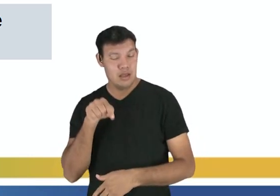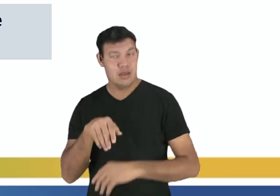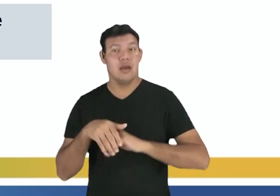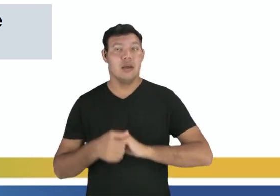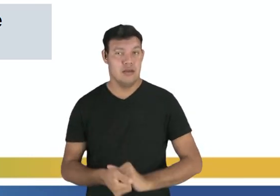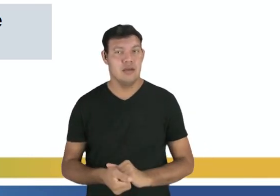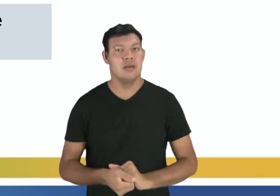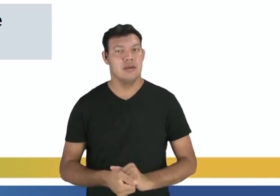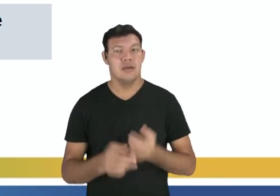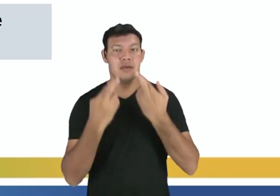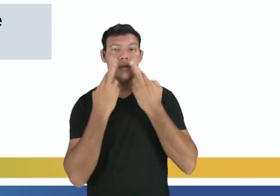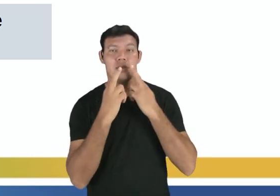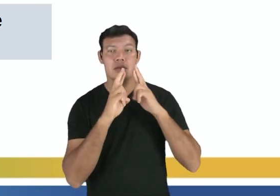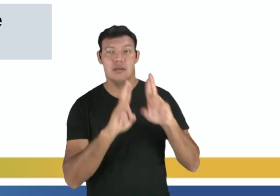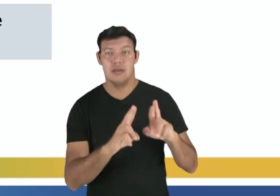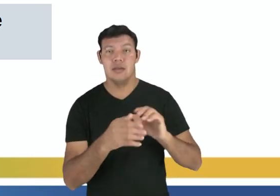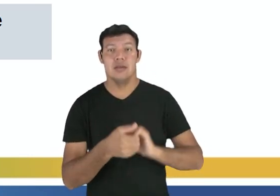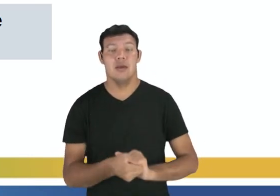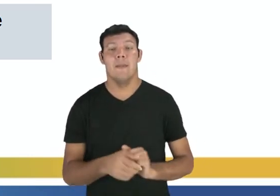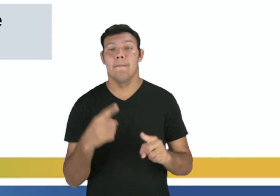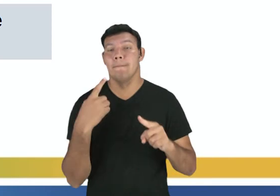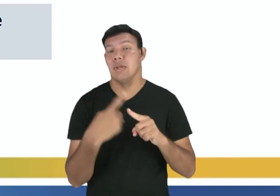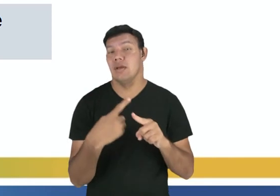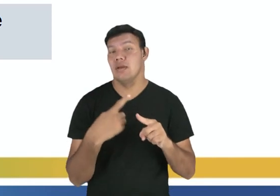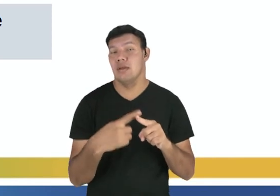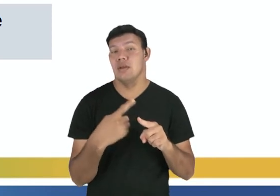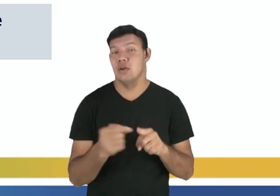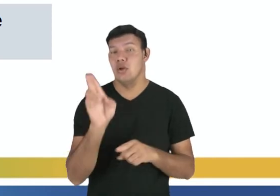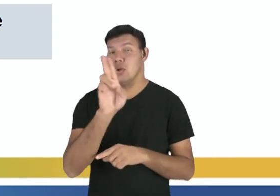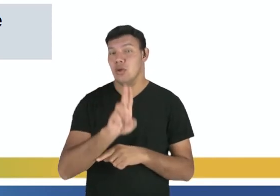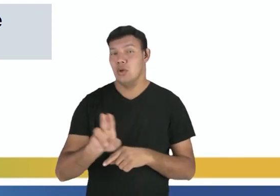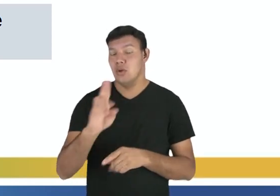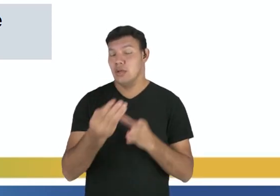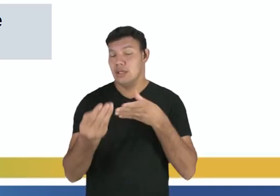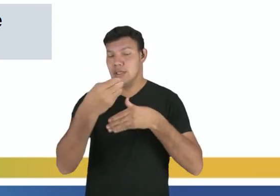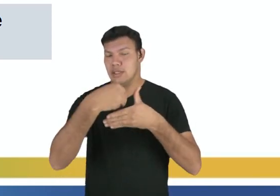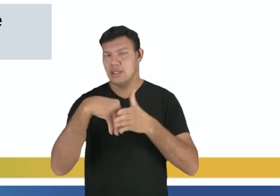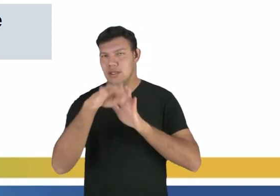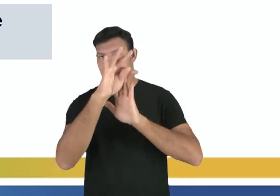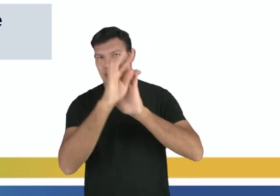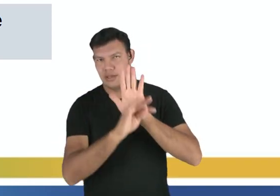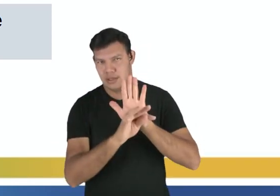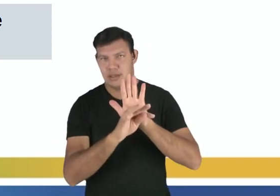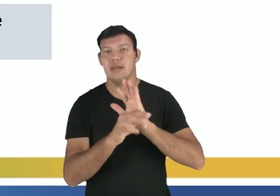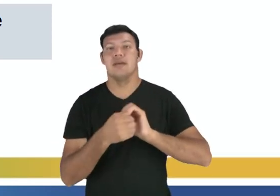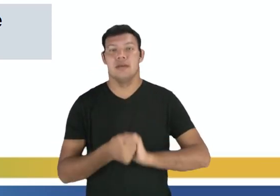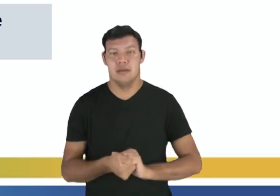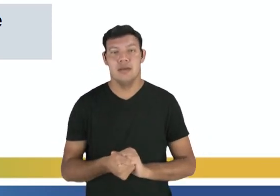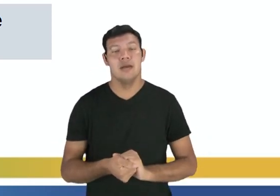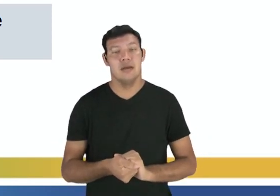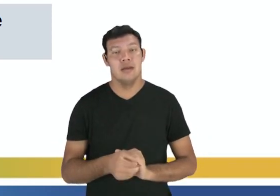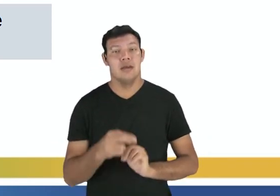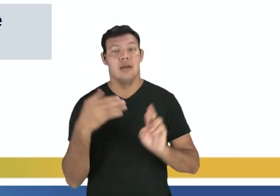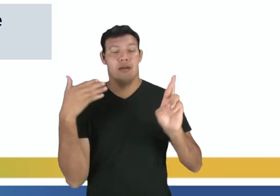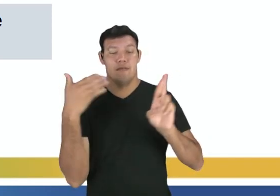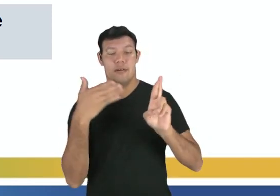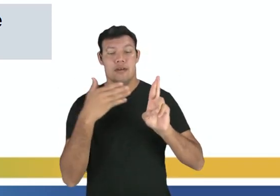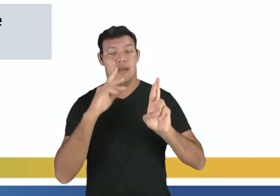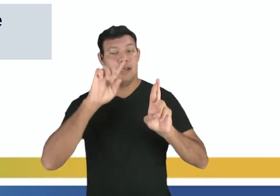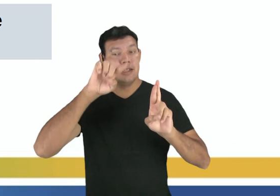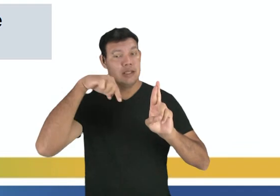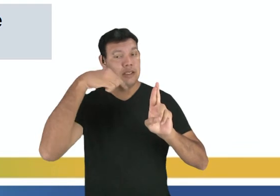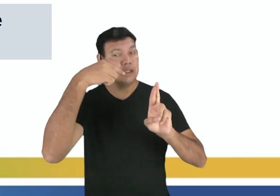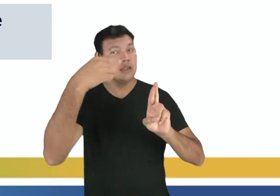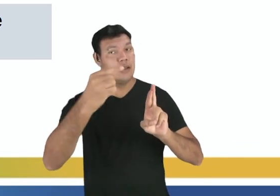como recurso catafórico, porque você o usa no texto para ainda se referir a algo que ainda